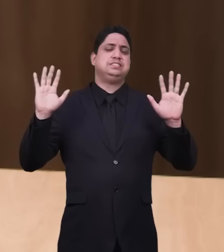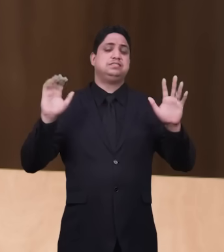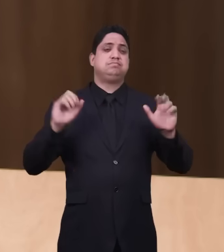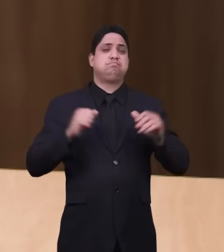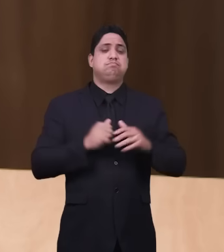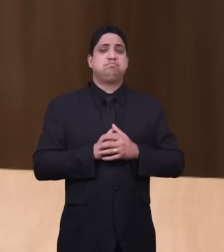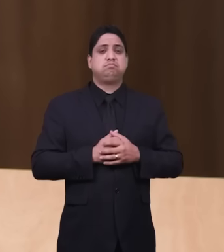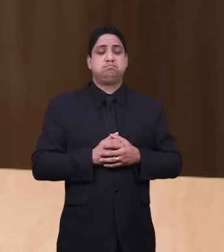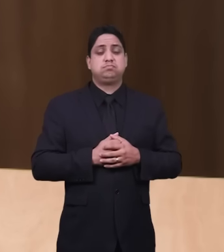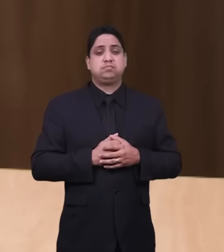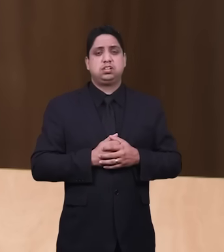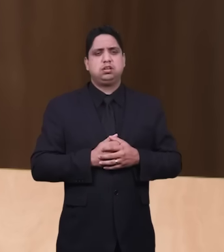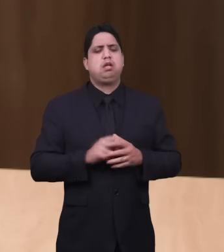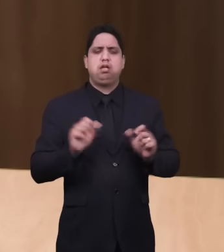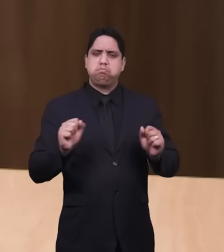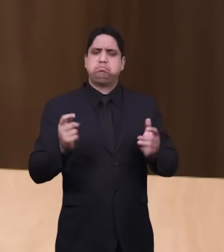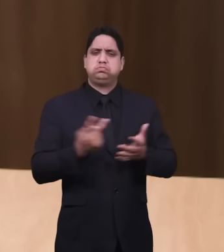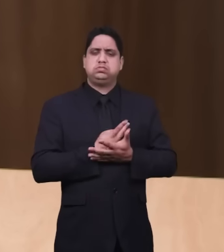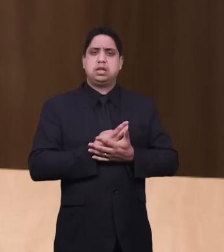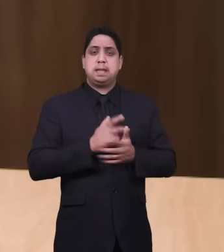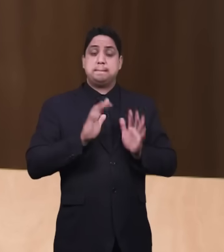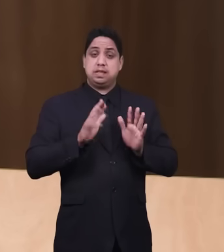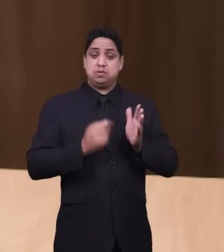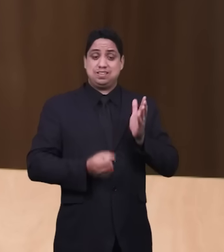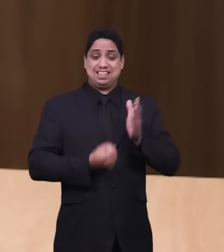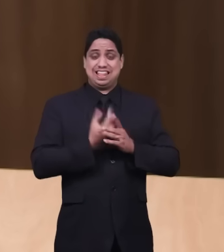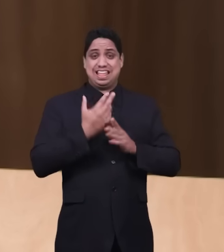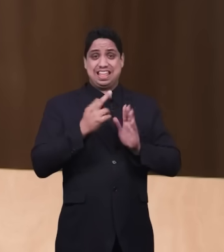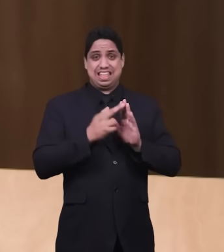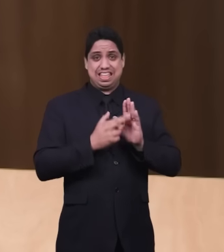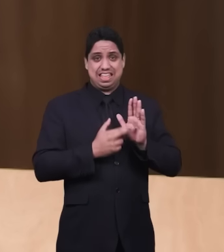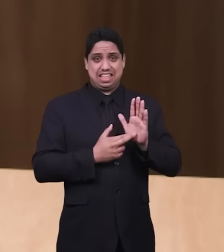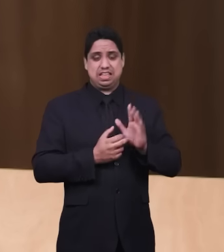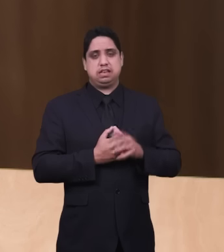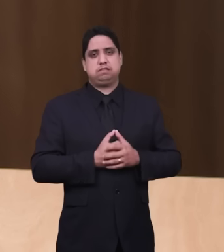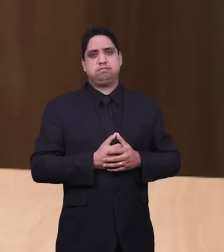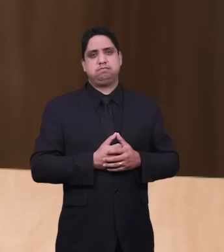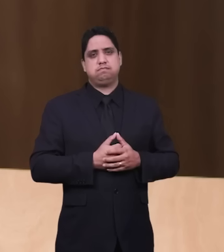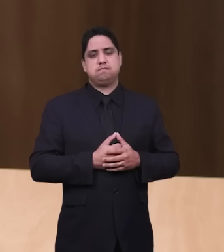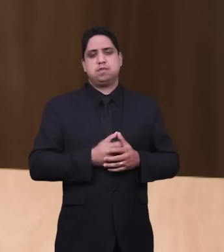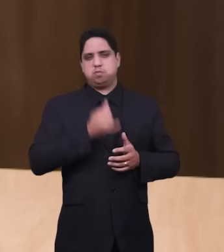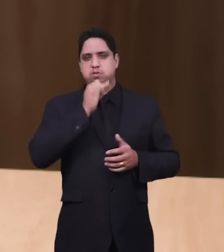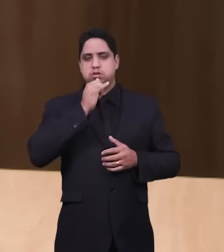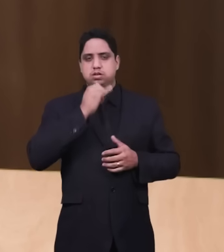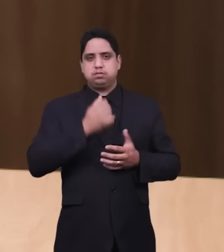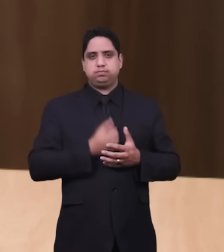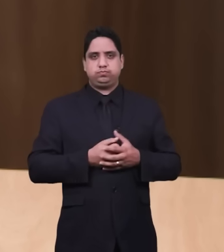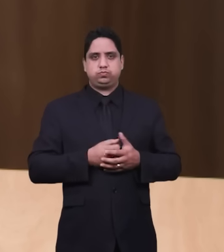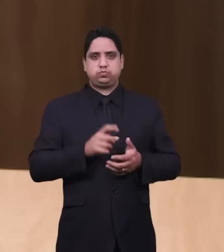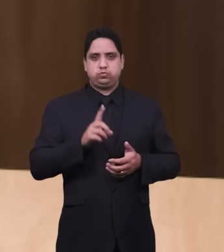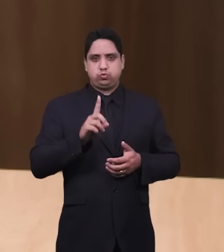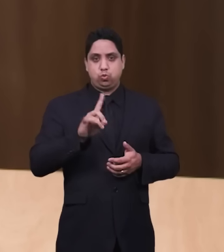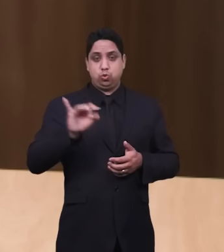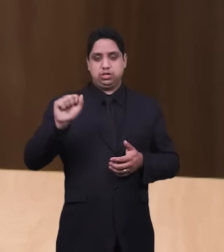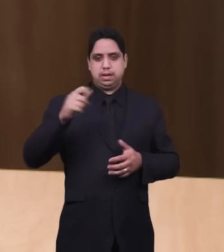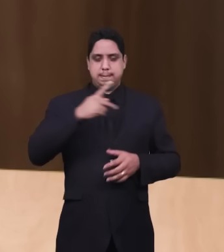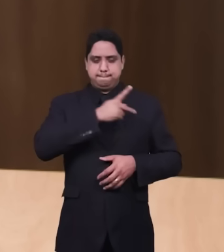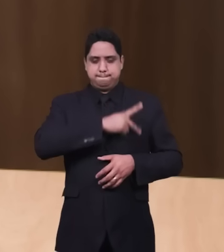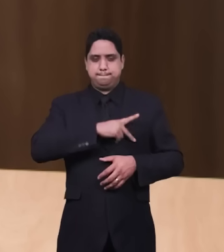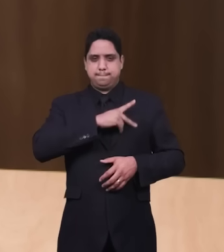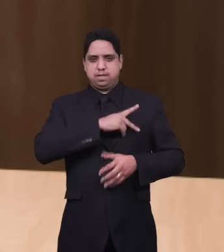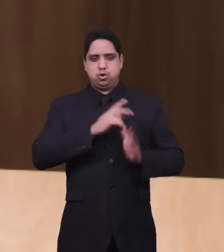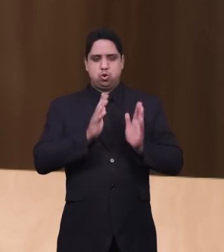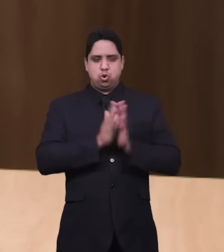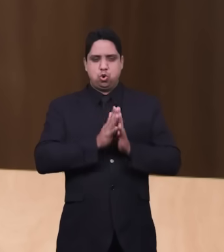acontecer. Agora, você criar regras, vamos lá. no dia que Paulo orou lá